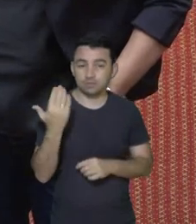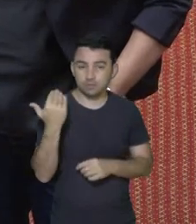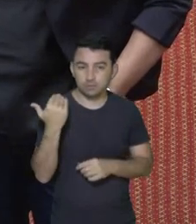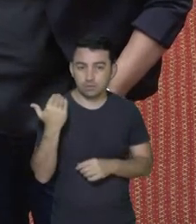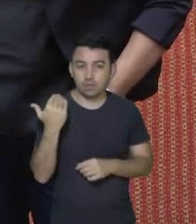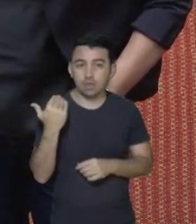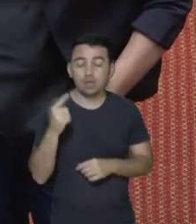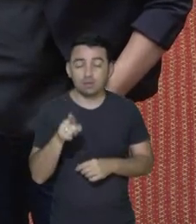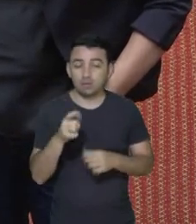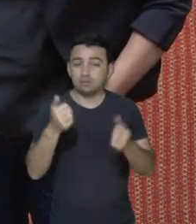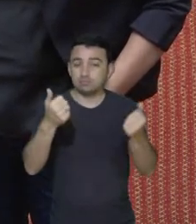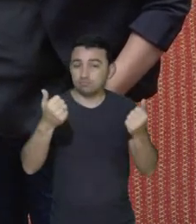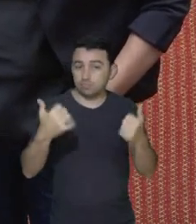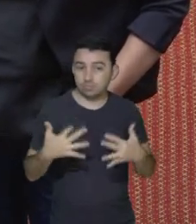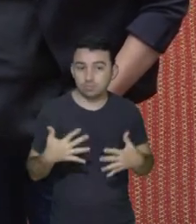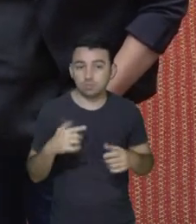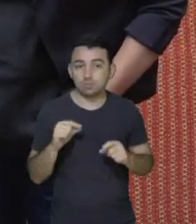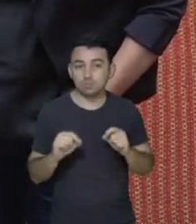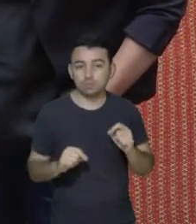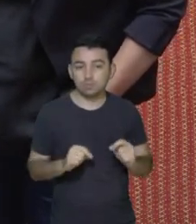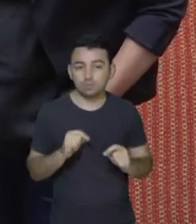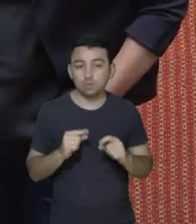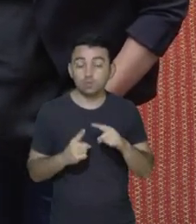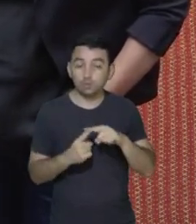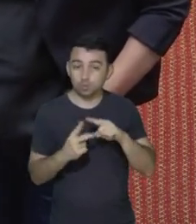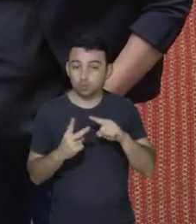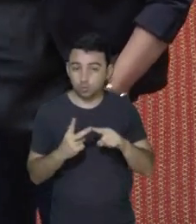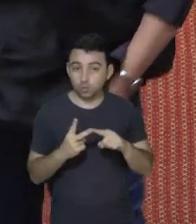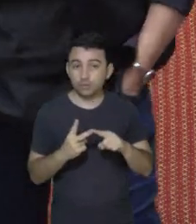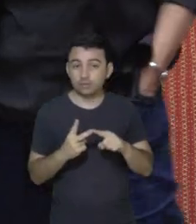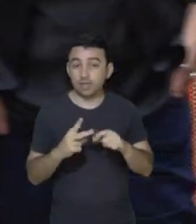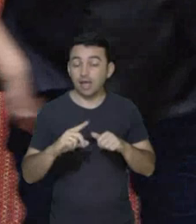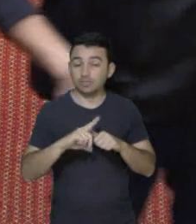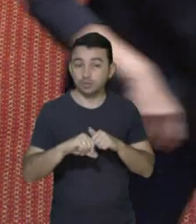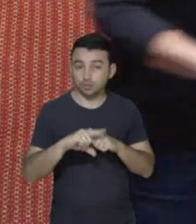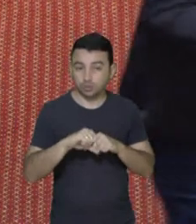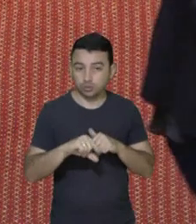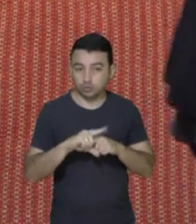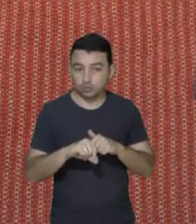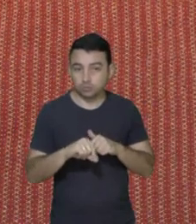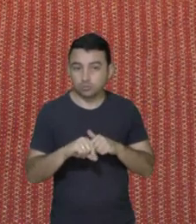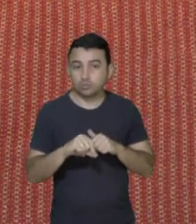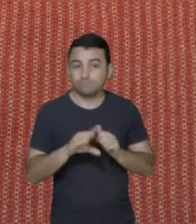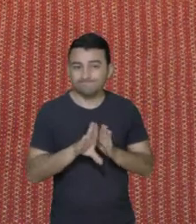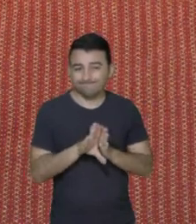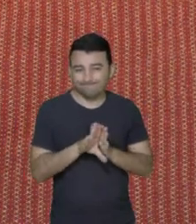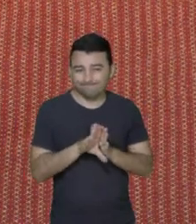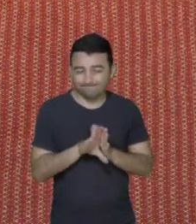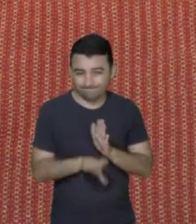prevê, nos dois artigos aqui que estão sendo suprimidos,